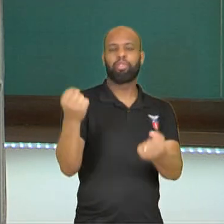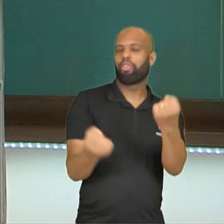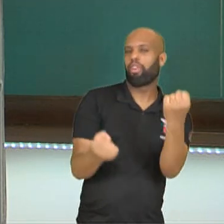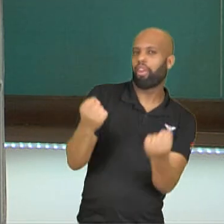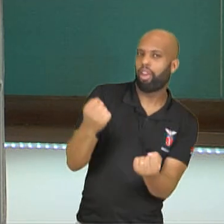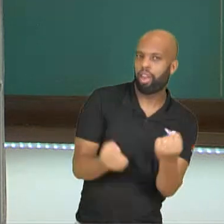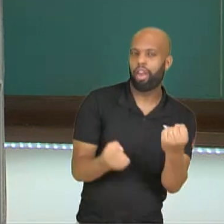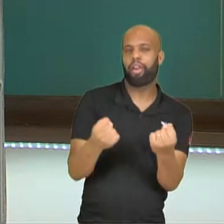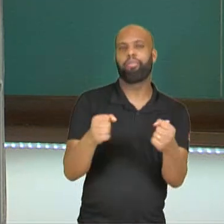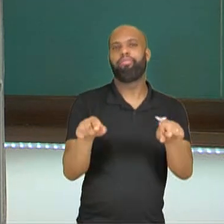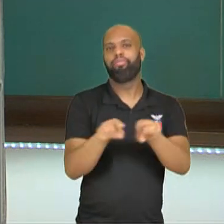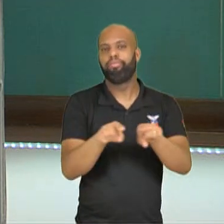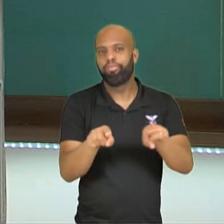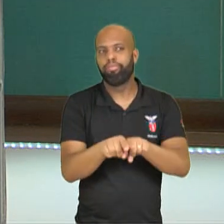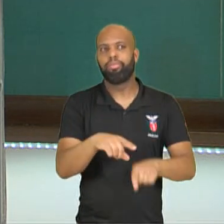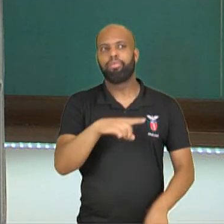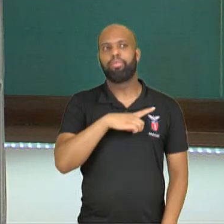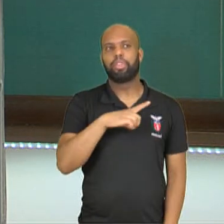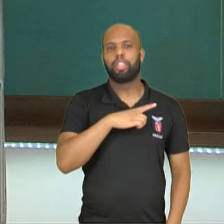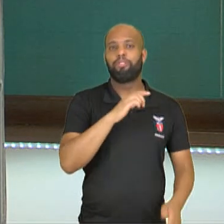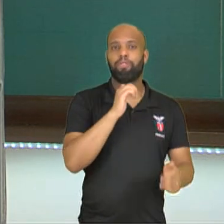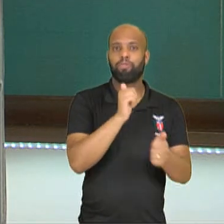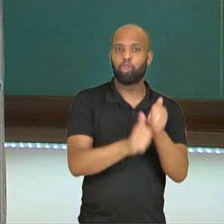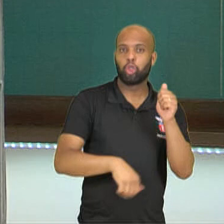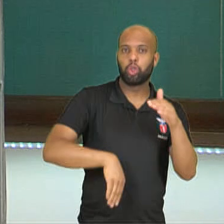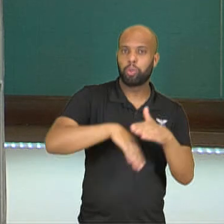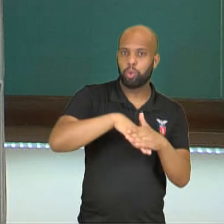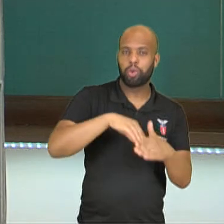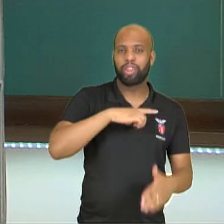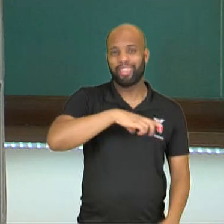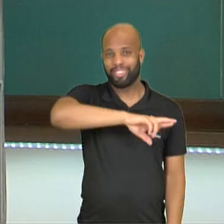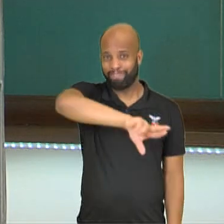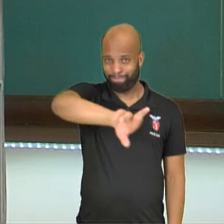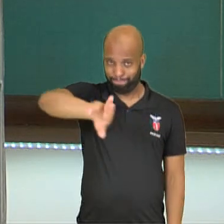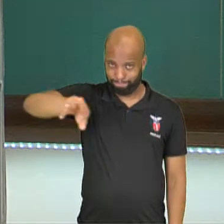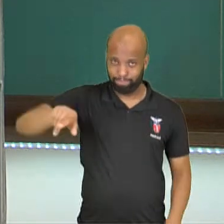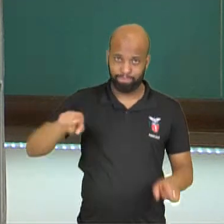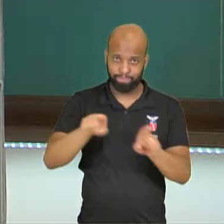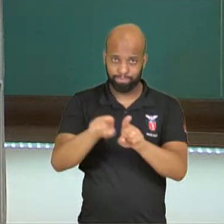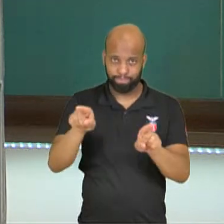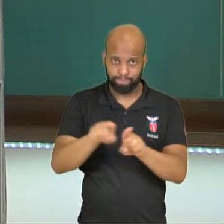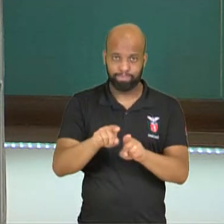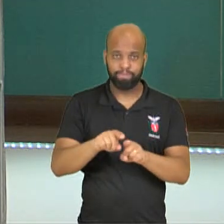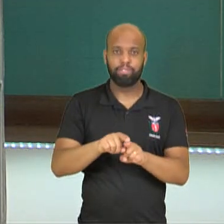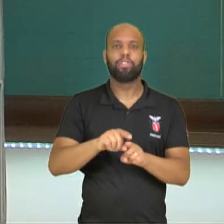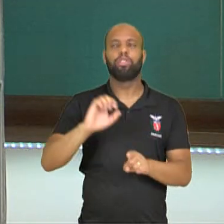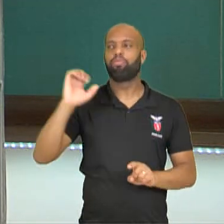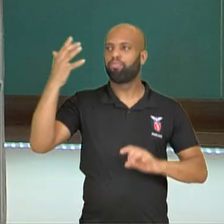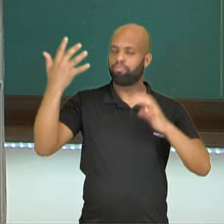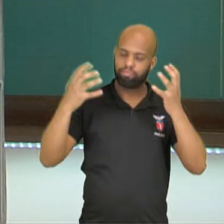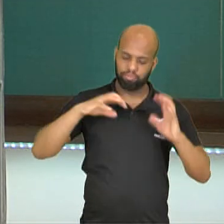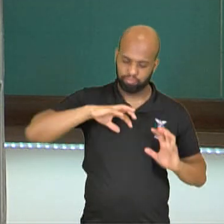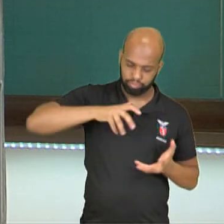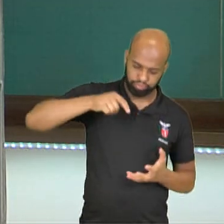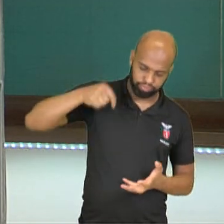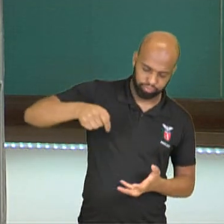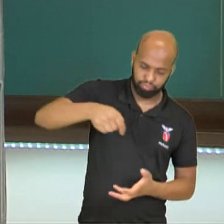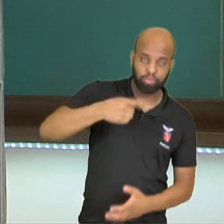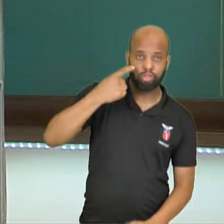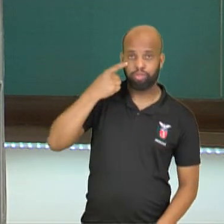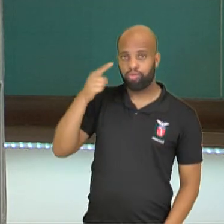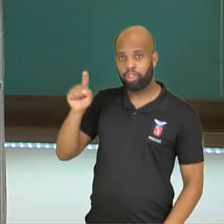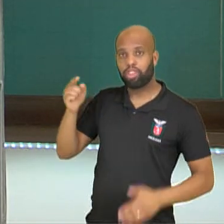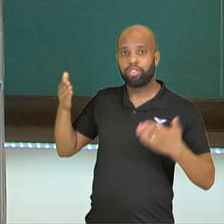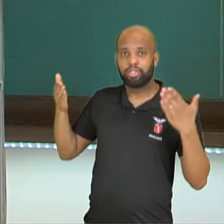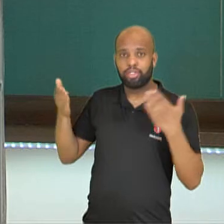automobilísticos, eventos de futebol ou outras modalidades esportivas que ocorrem ao longo do mundo. A imagem que você visualiza